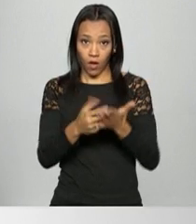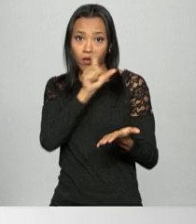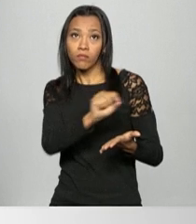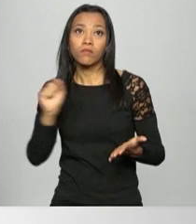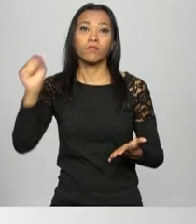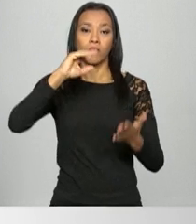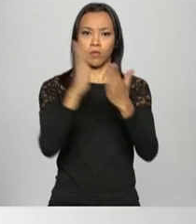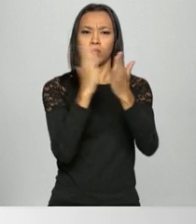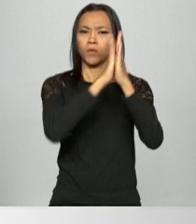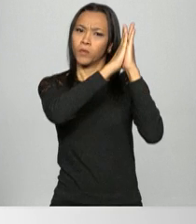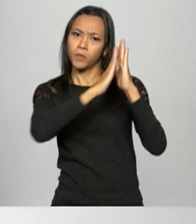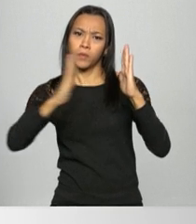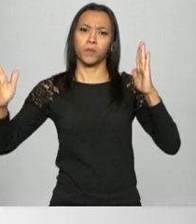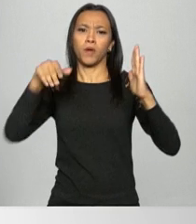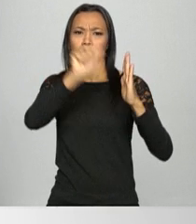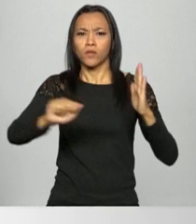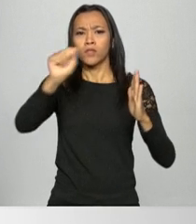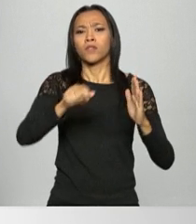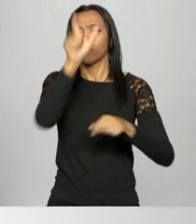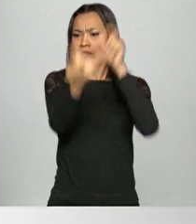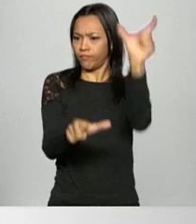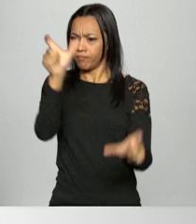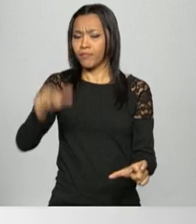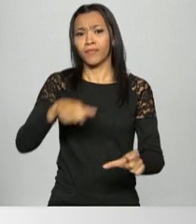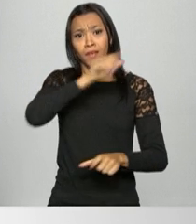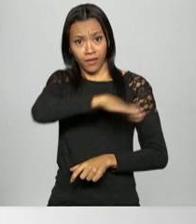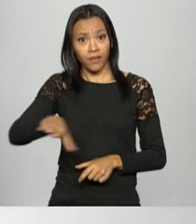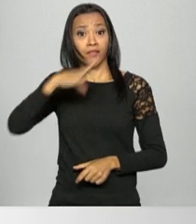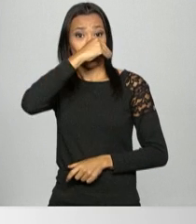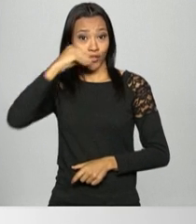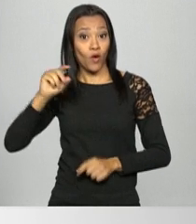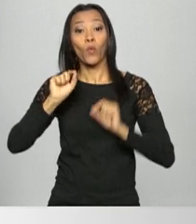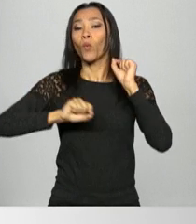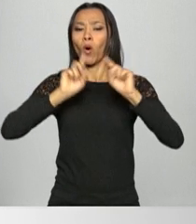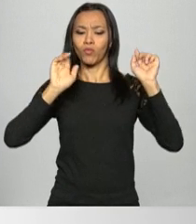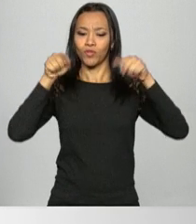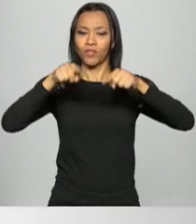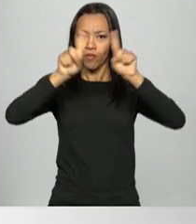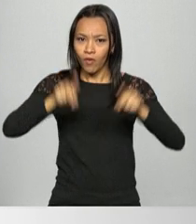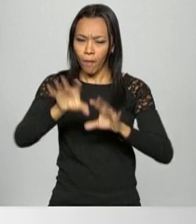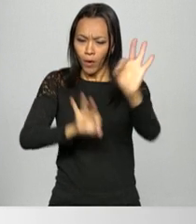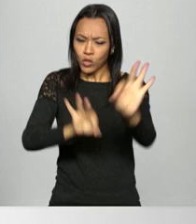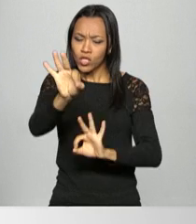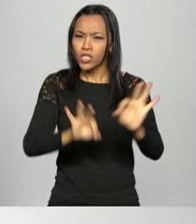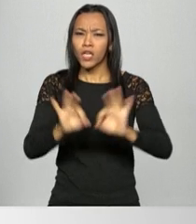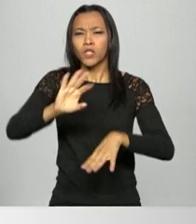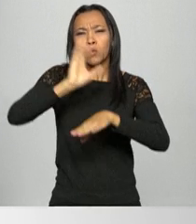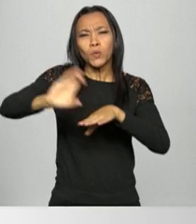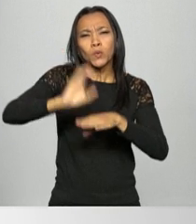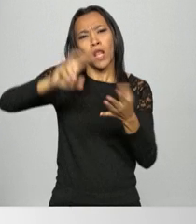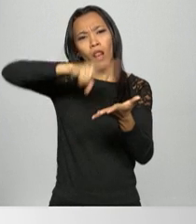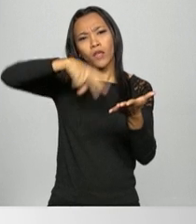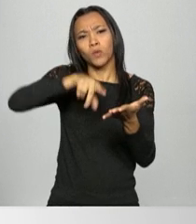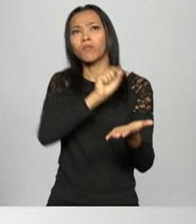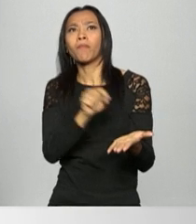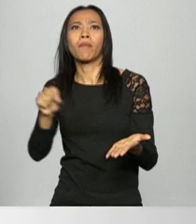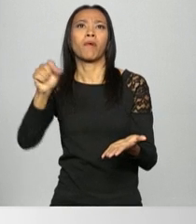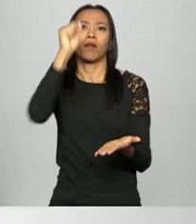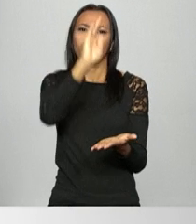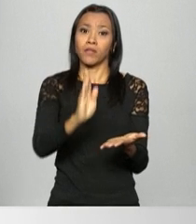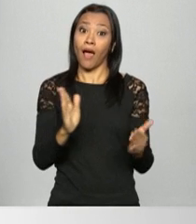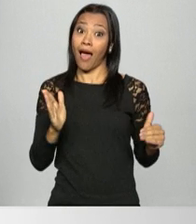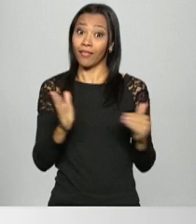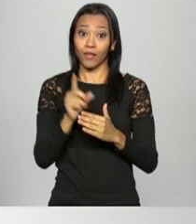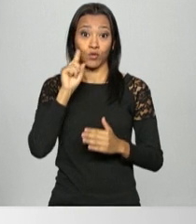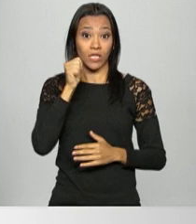Escolas, bibliotecas, entidades e cidadãos, crianças e jovens que desenvolvam projetos de formação de leitores em todo o Brasil têm